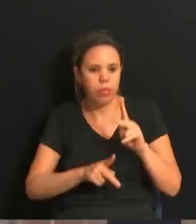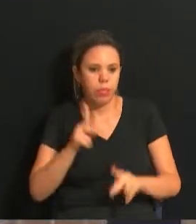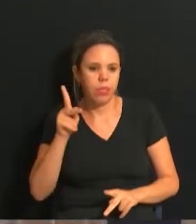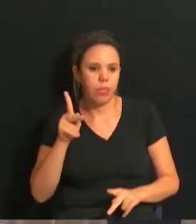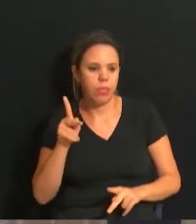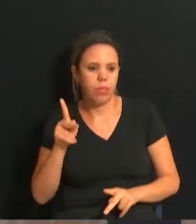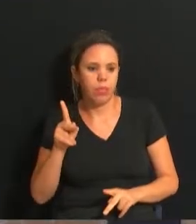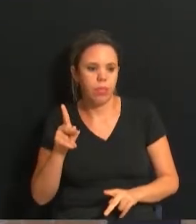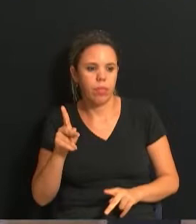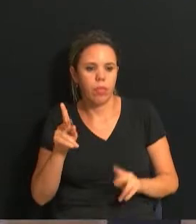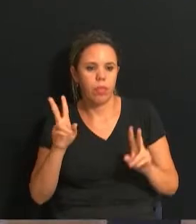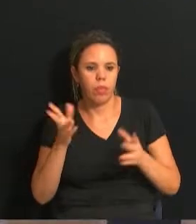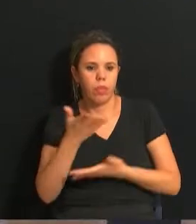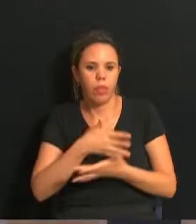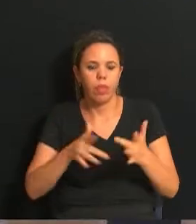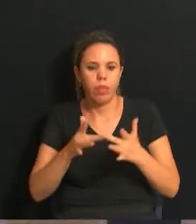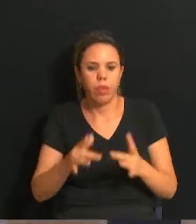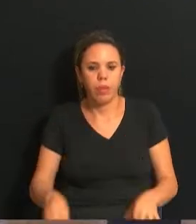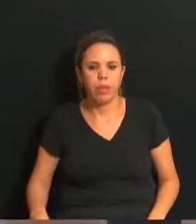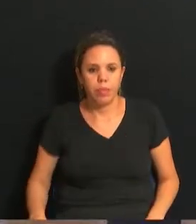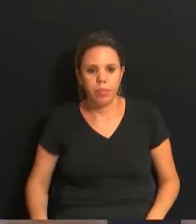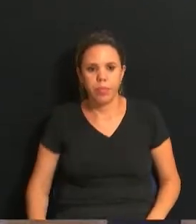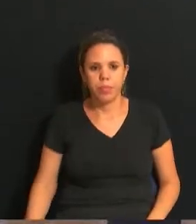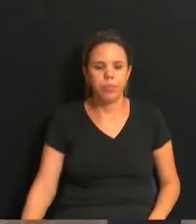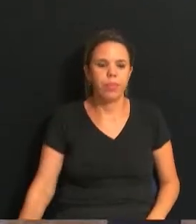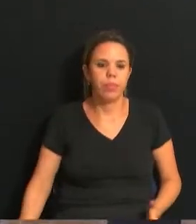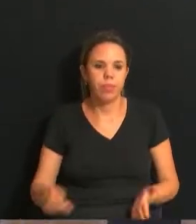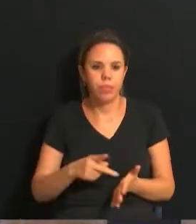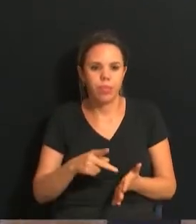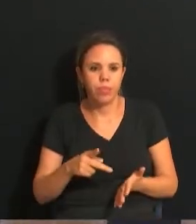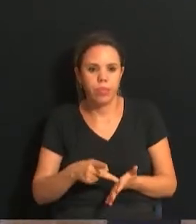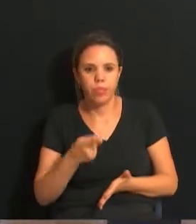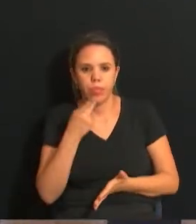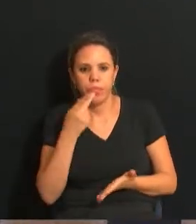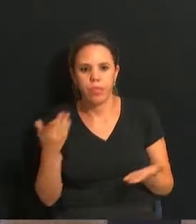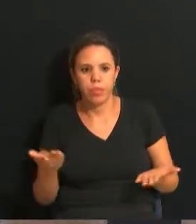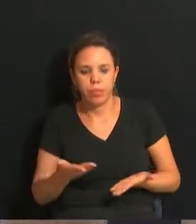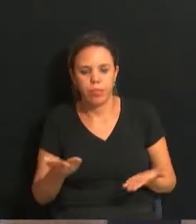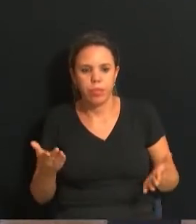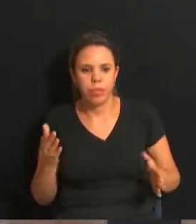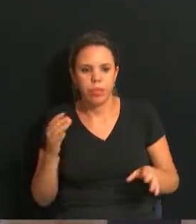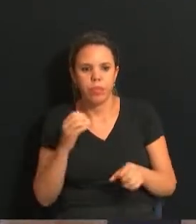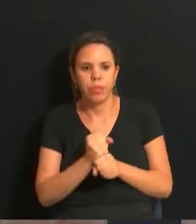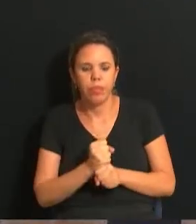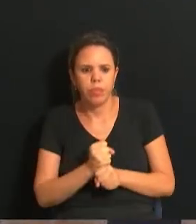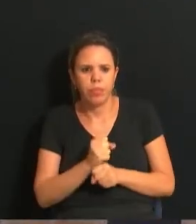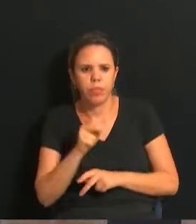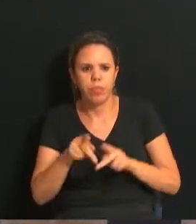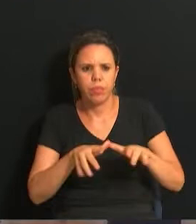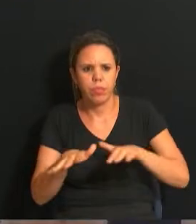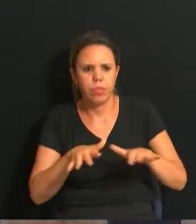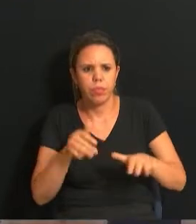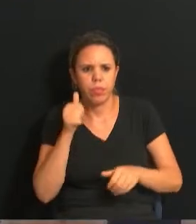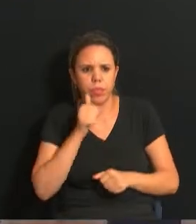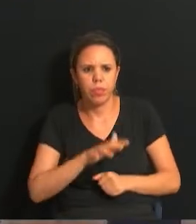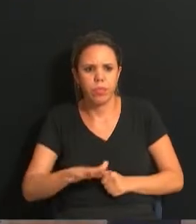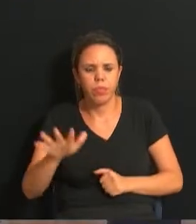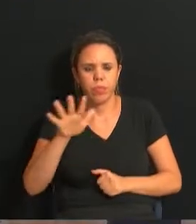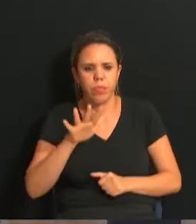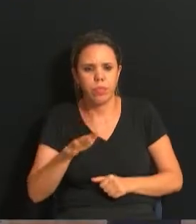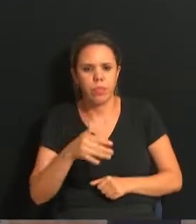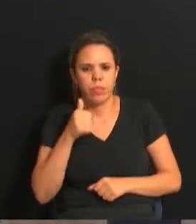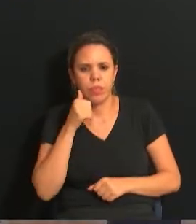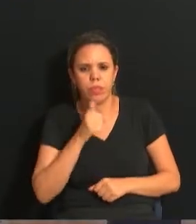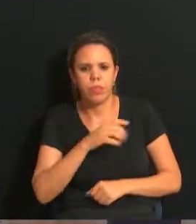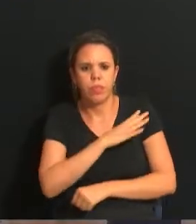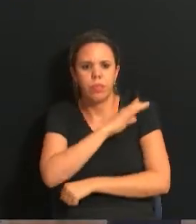ele se relaciona. E, na verdade, o que nós comentamos, e esse é o acúmulo que todo o movimento de mulheres, o movimento